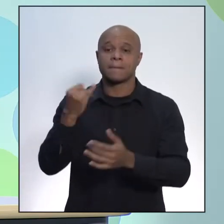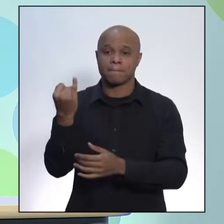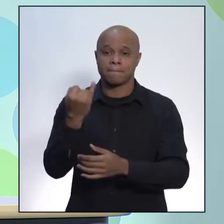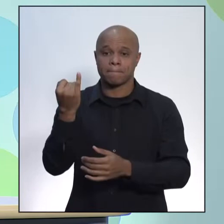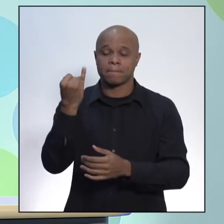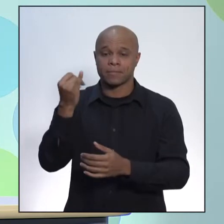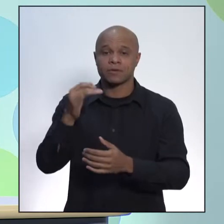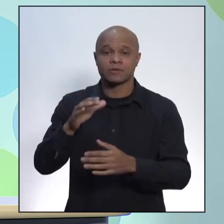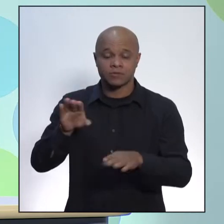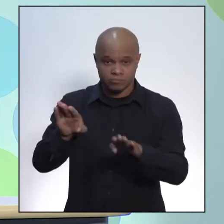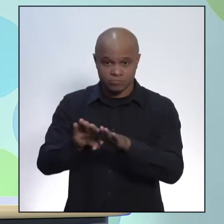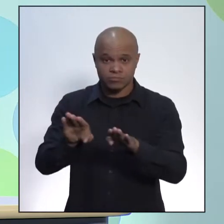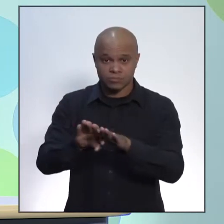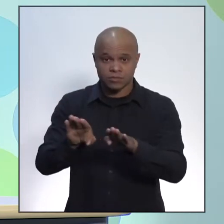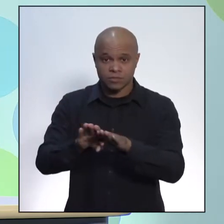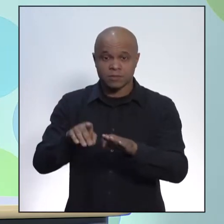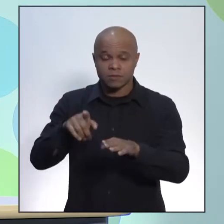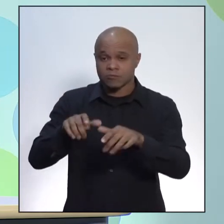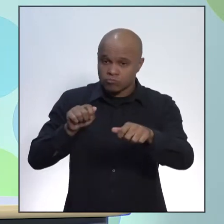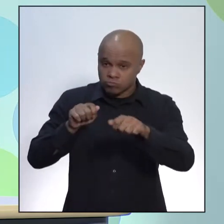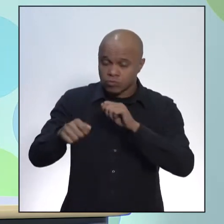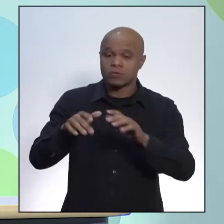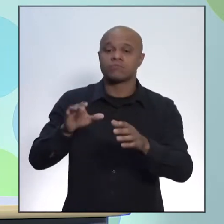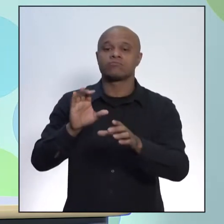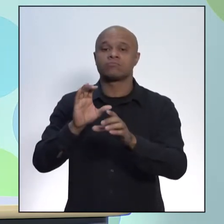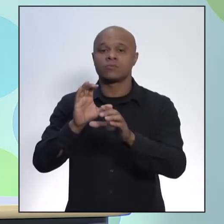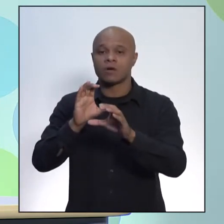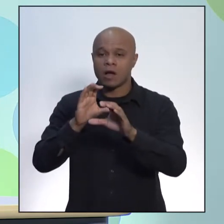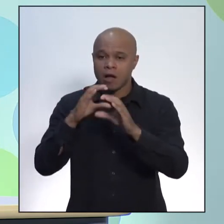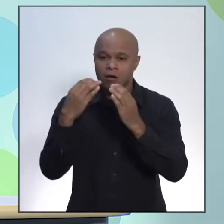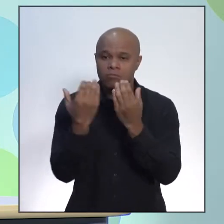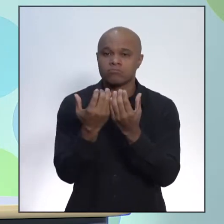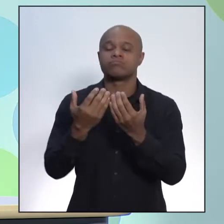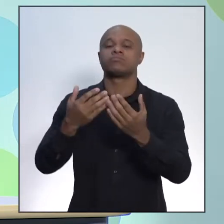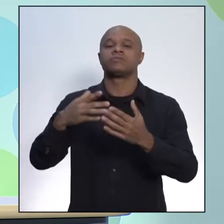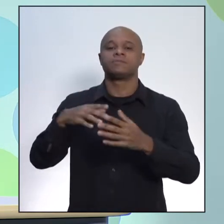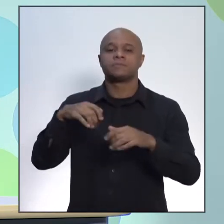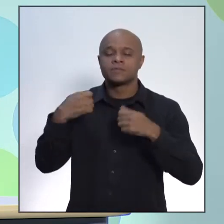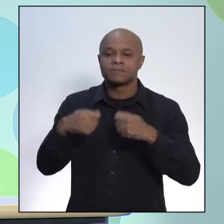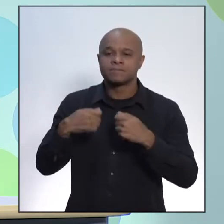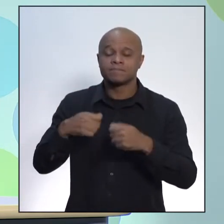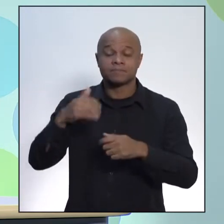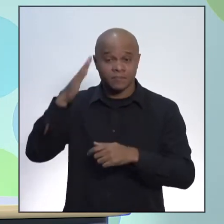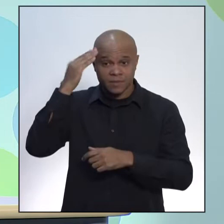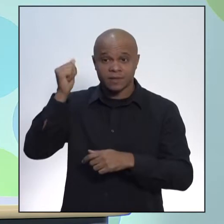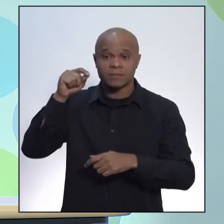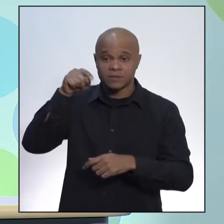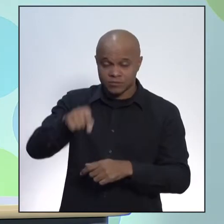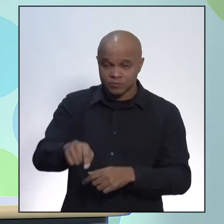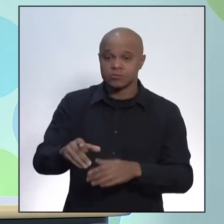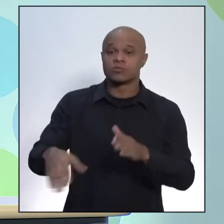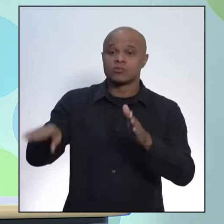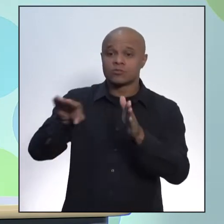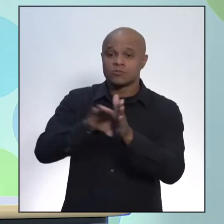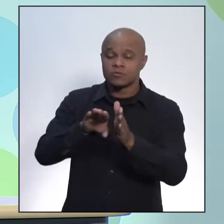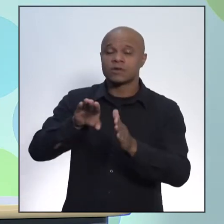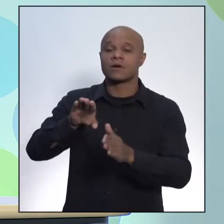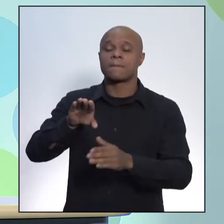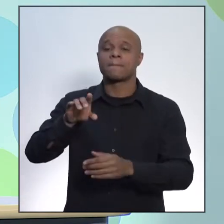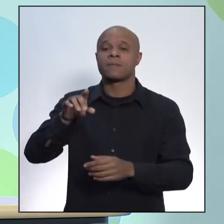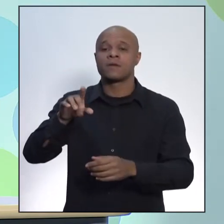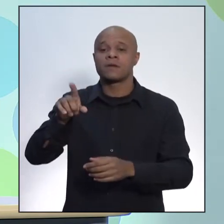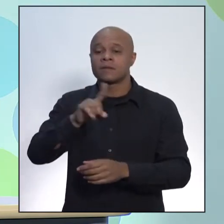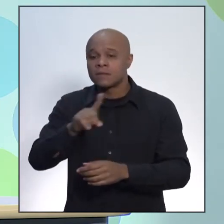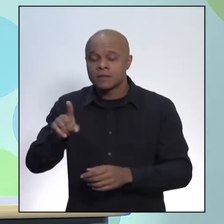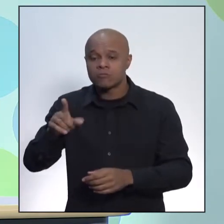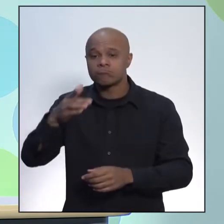formação dos nossos alunos, da nossa comunidade em si, e quando a gente voltar, não cair no esquecimento tudo